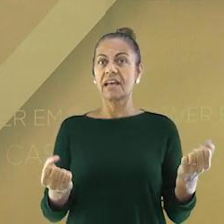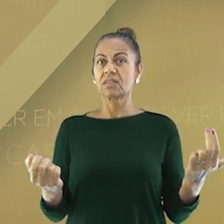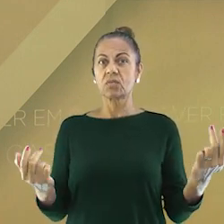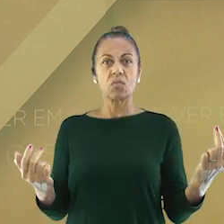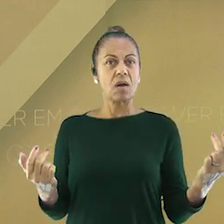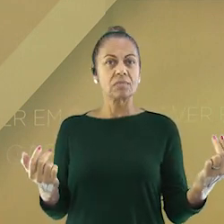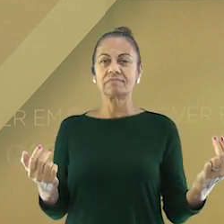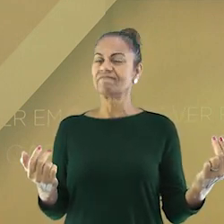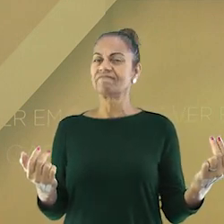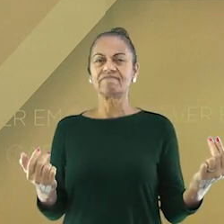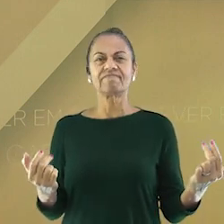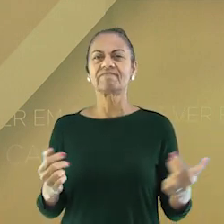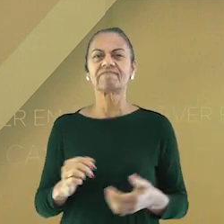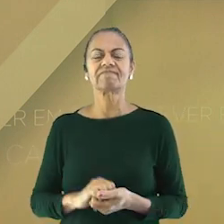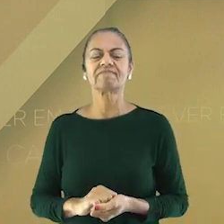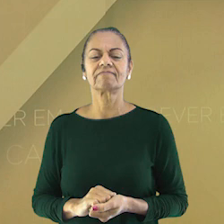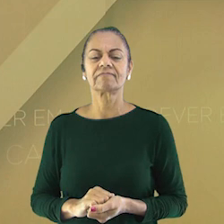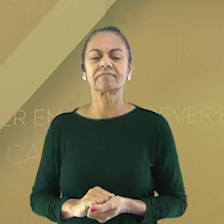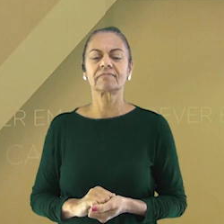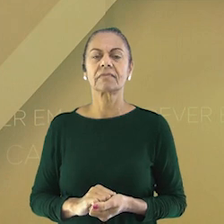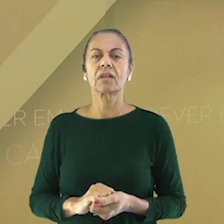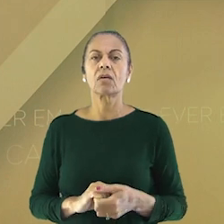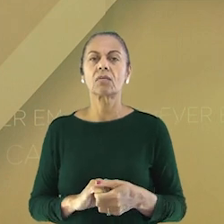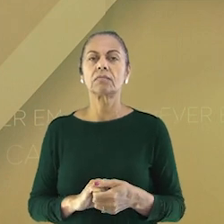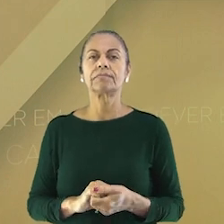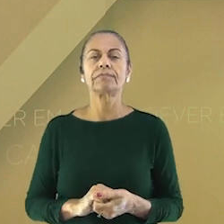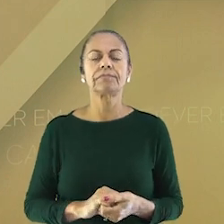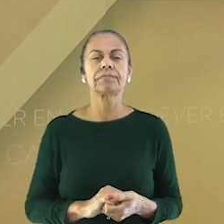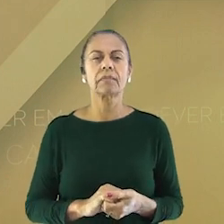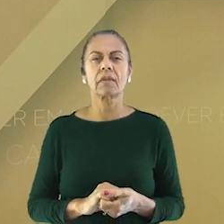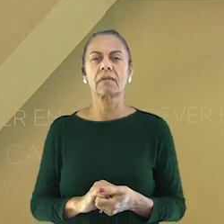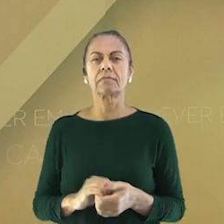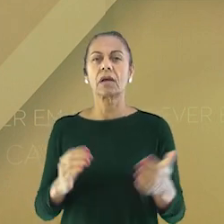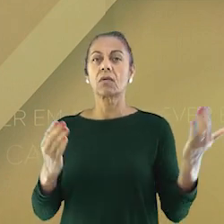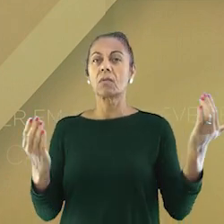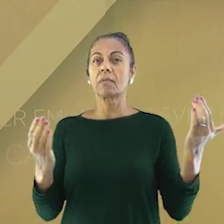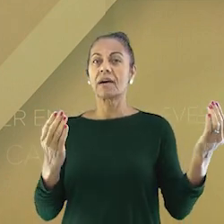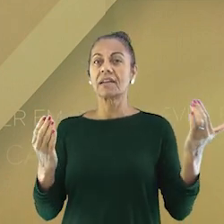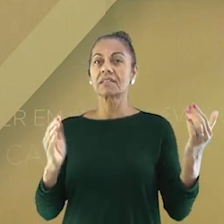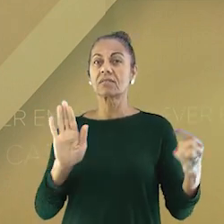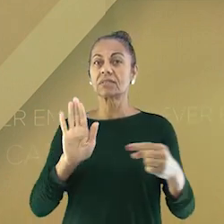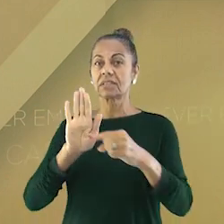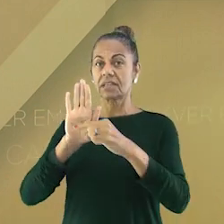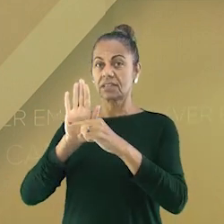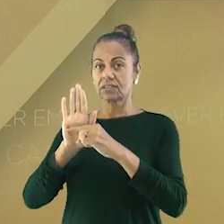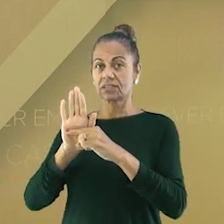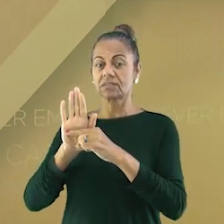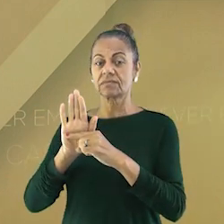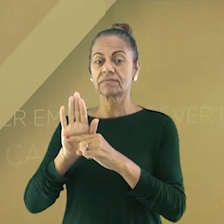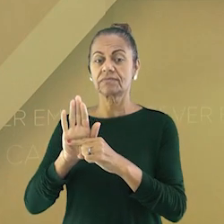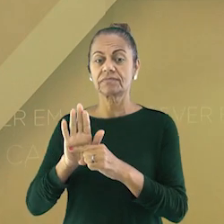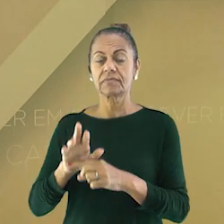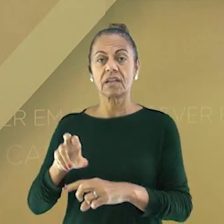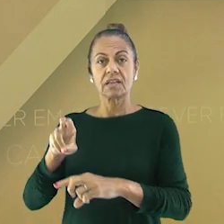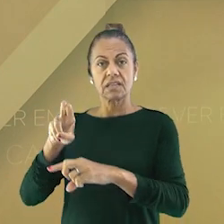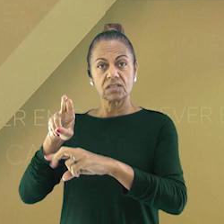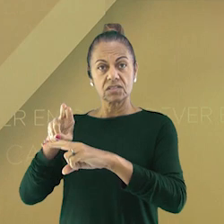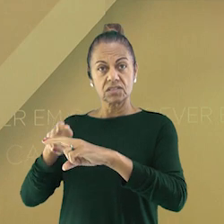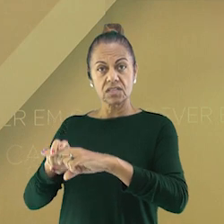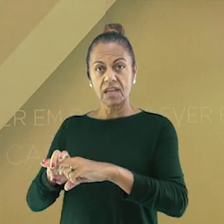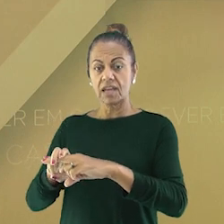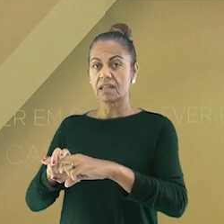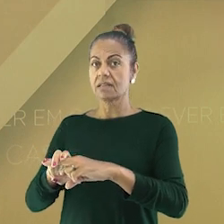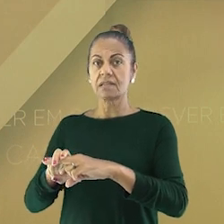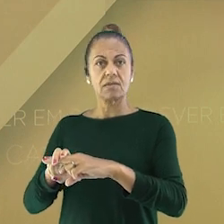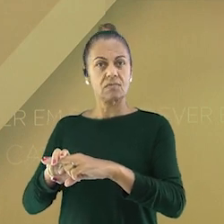as heavy as that table. Tão pesada quanto aquela mesa. Basta acrescentar o not na frente do verbo to be